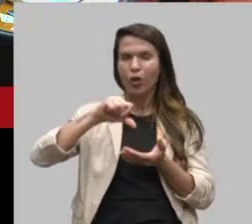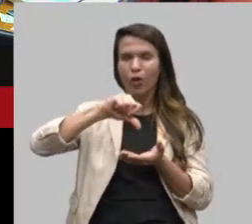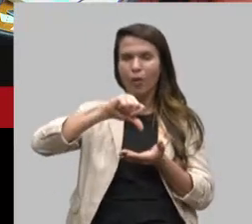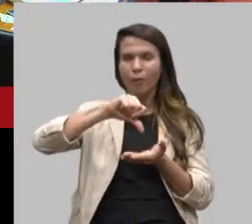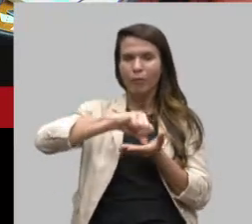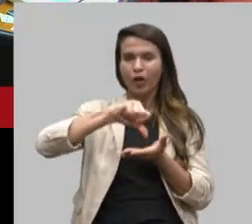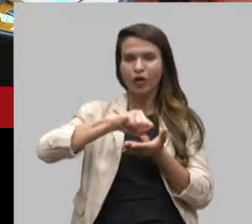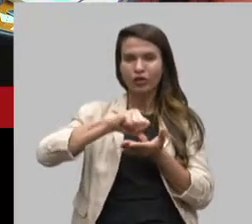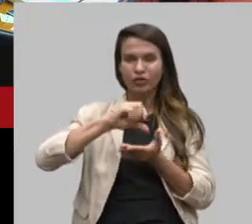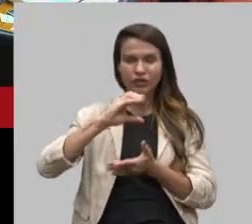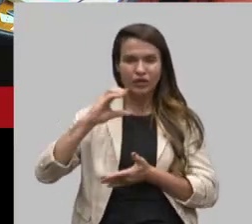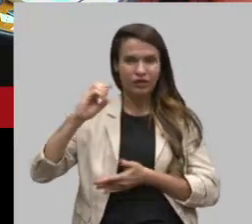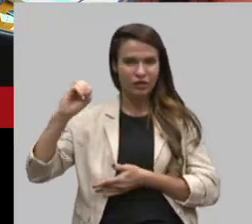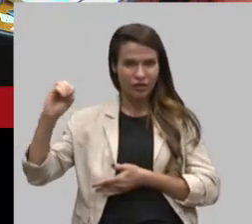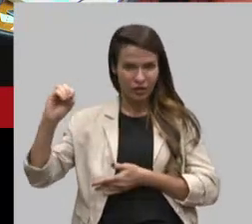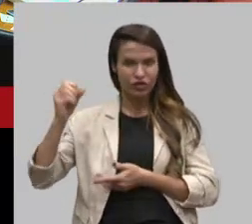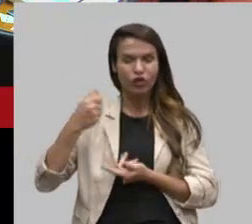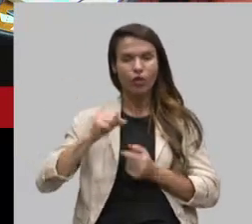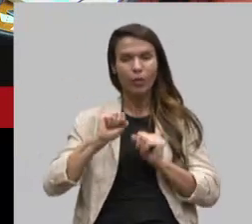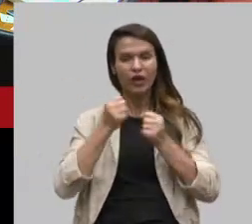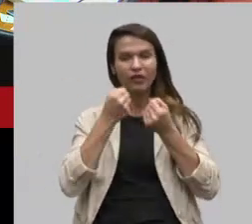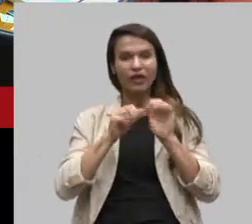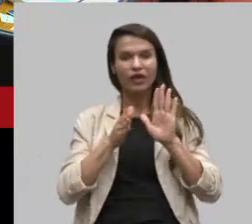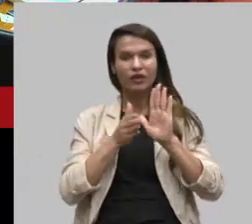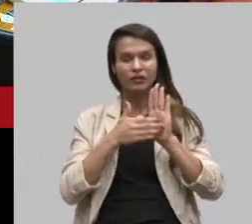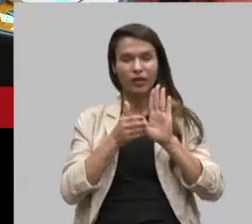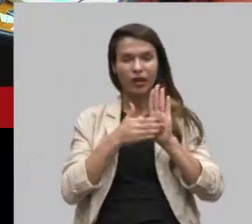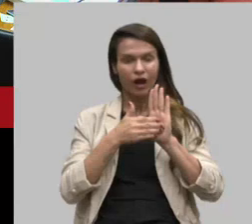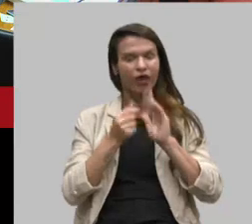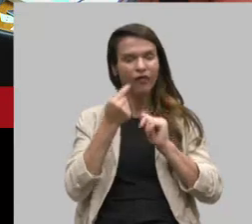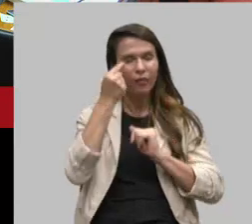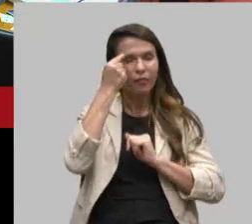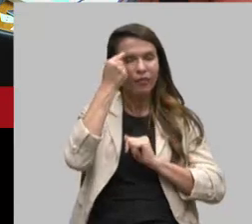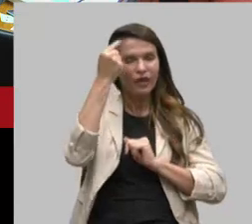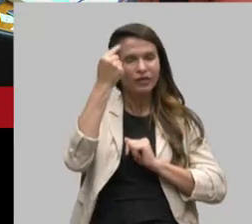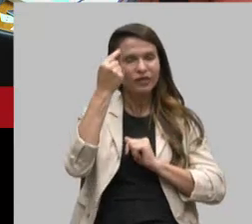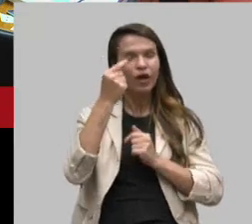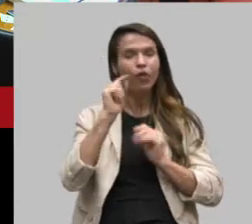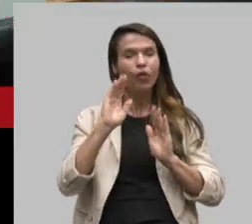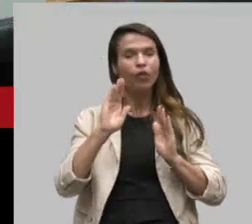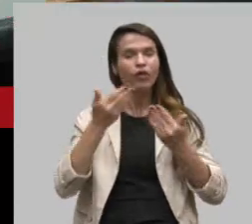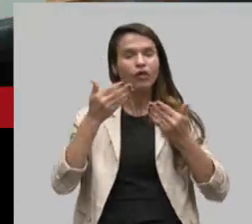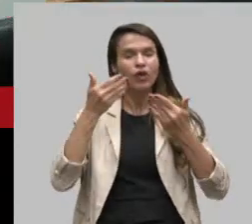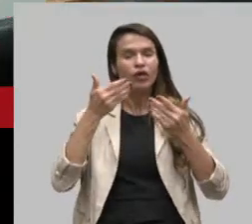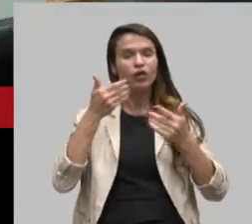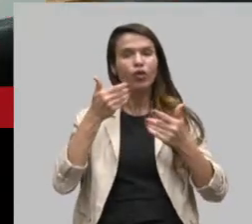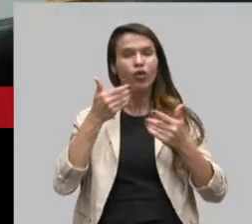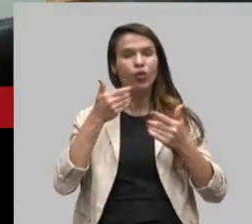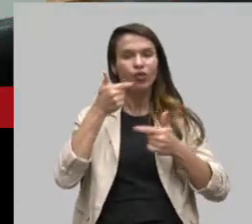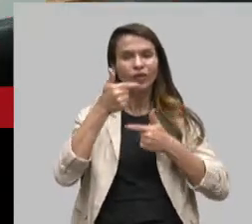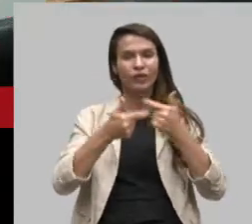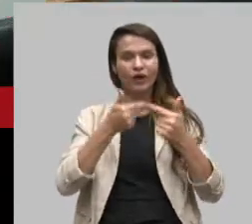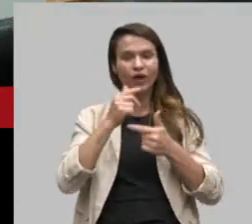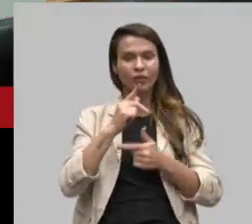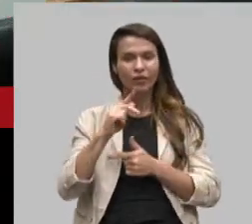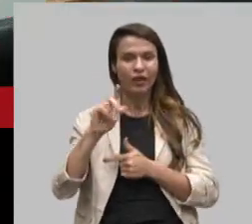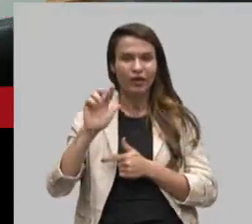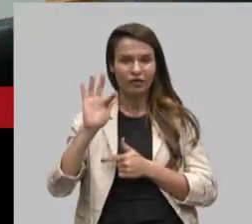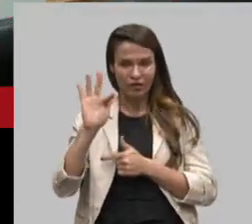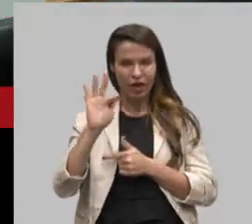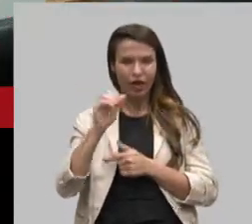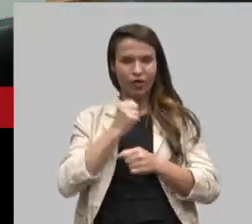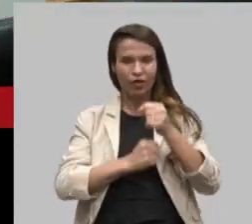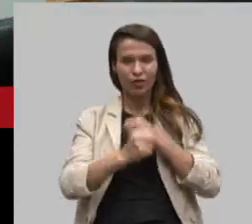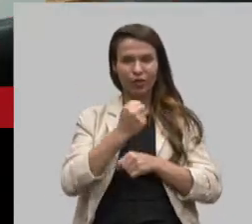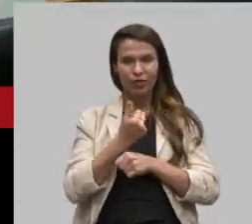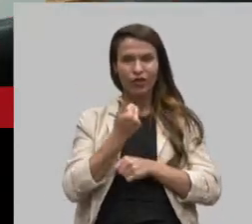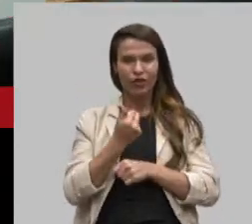eu tô aqui para defender essa proposta ela foi pensada com inspiração no trabalho de Paulo Freire quando em 1963 ele